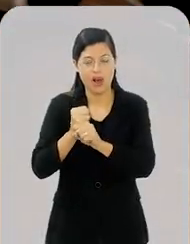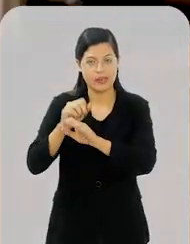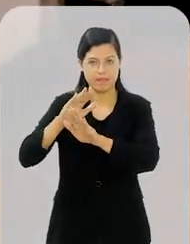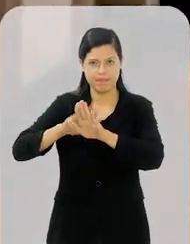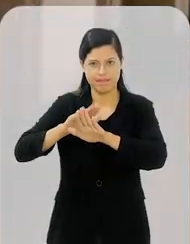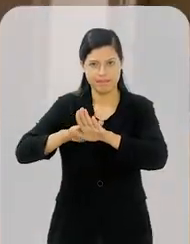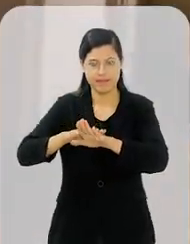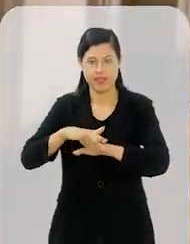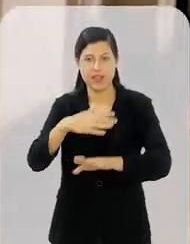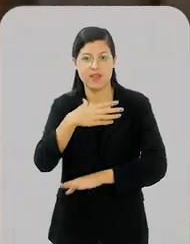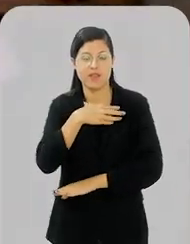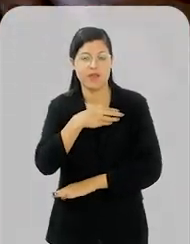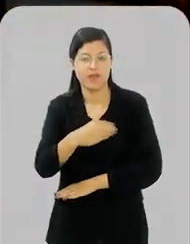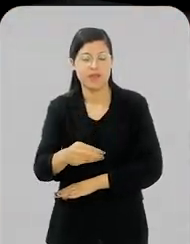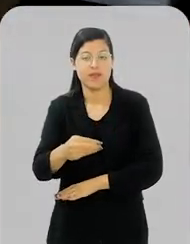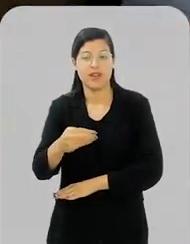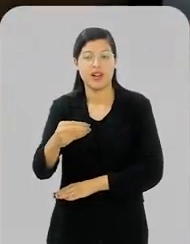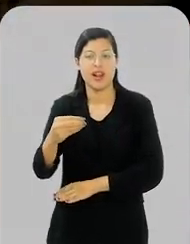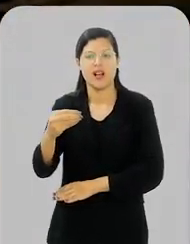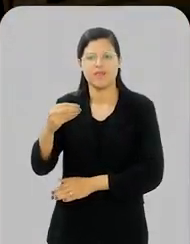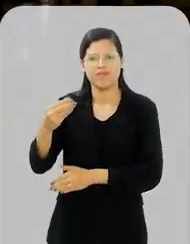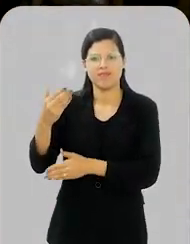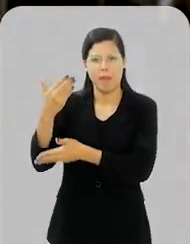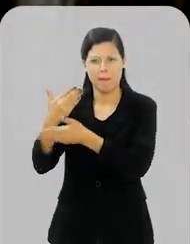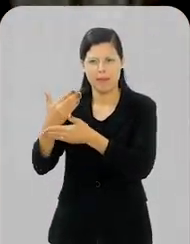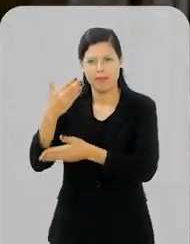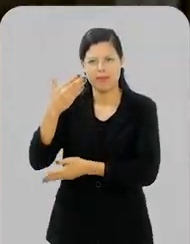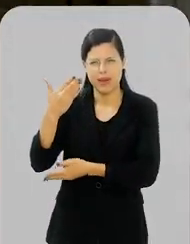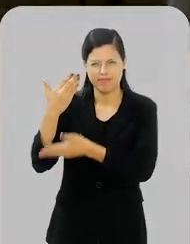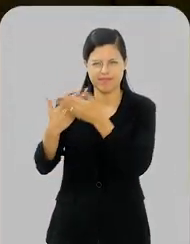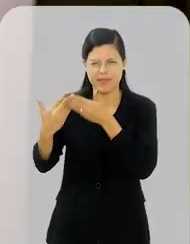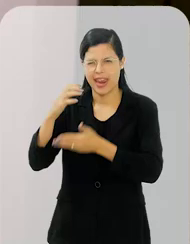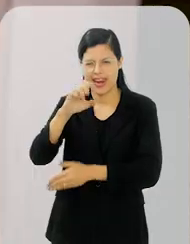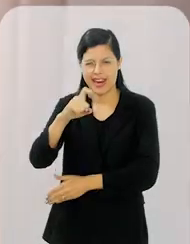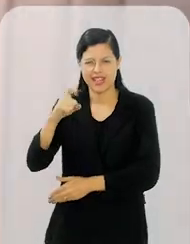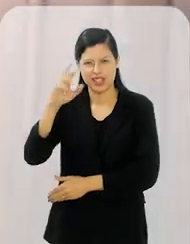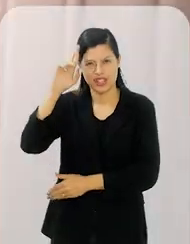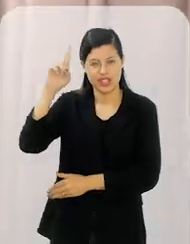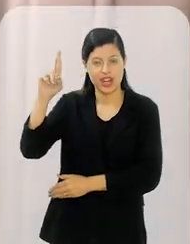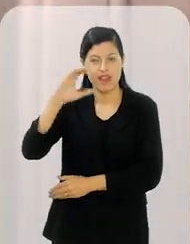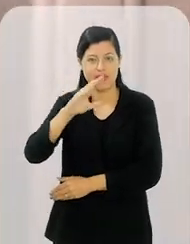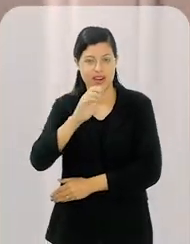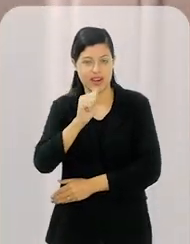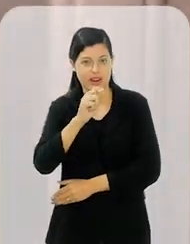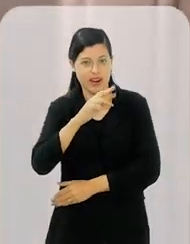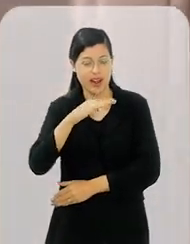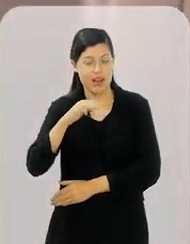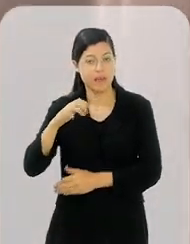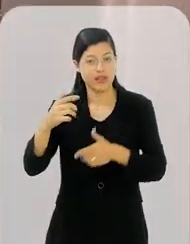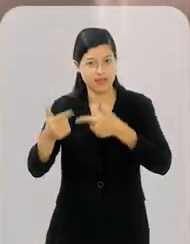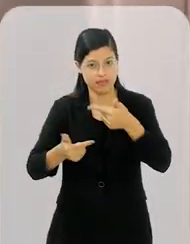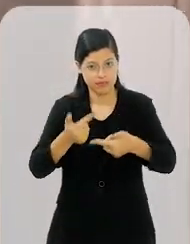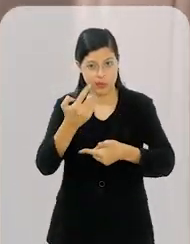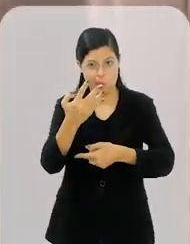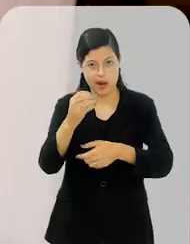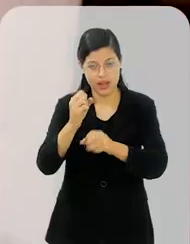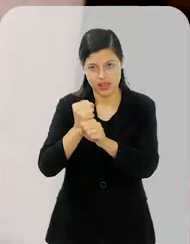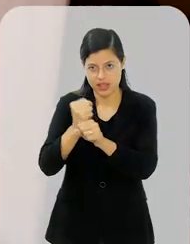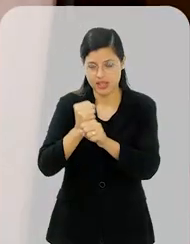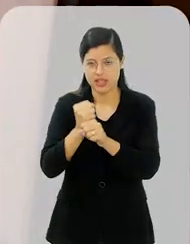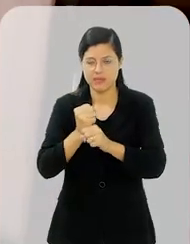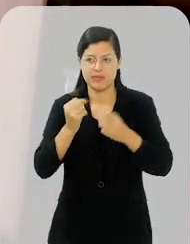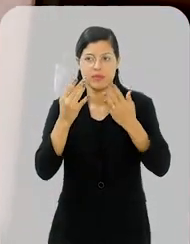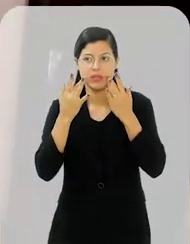nos bastidores. É filha de uma antiga chefe das camareiras, a Carmen, que trabalhou no teatro durante 40